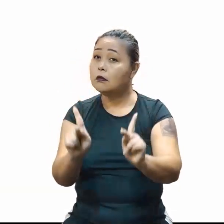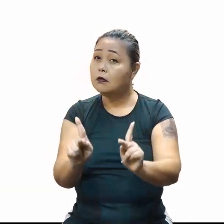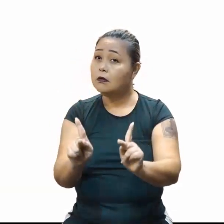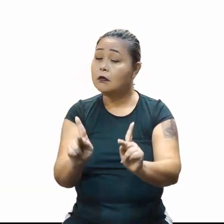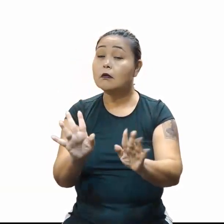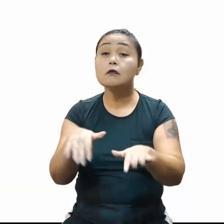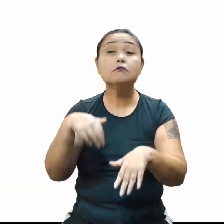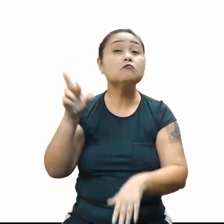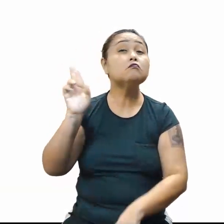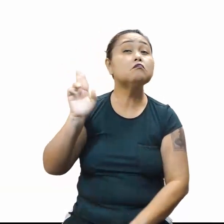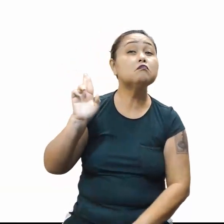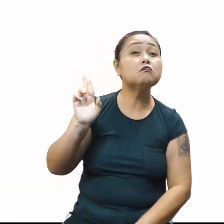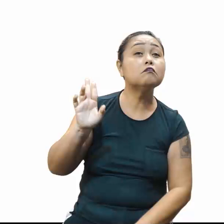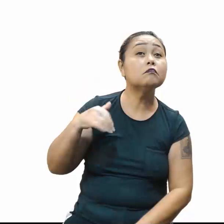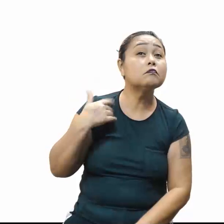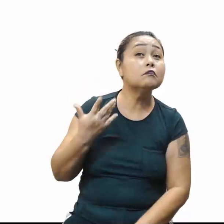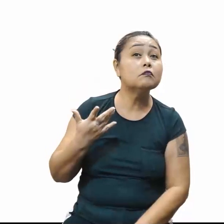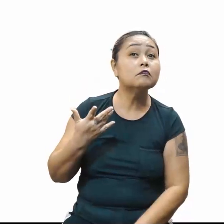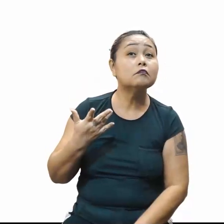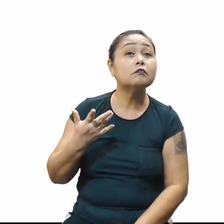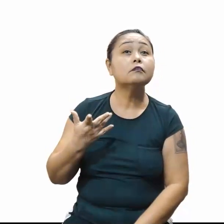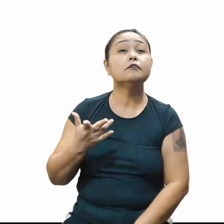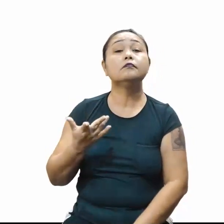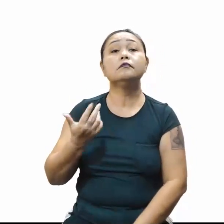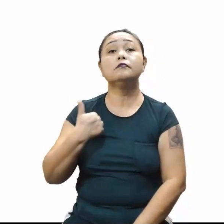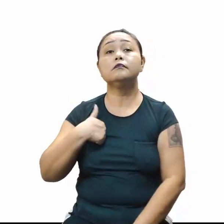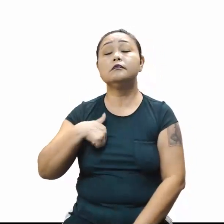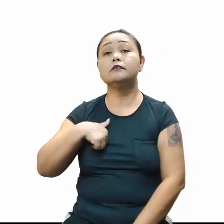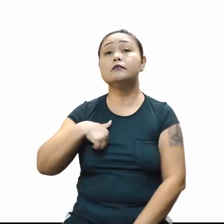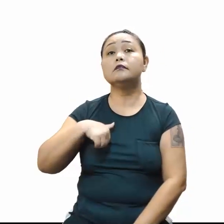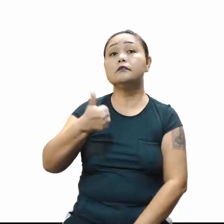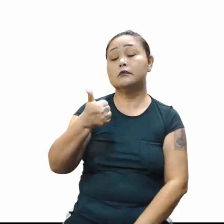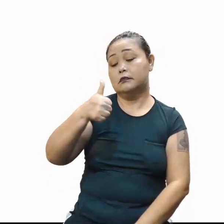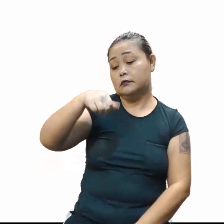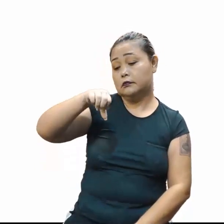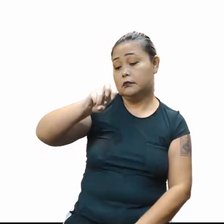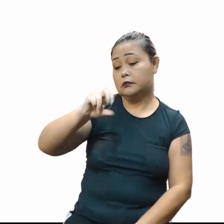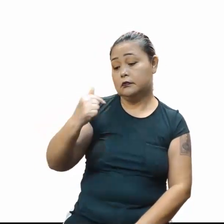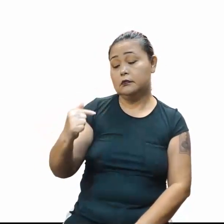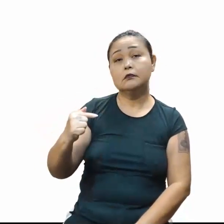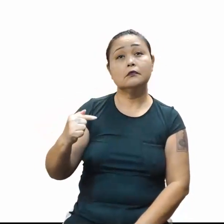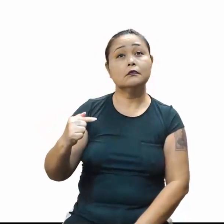Rondon para o Prêmio Nobel da Paz? Em 1957.